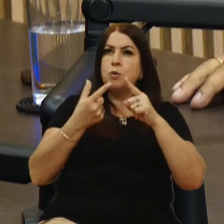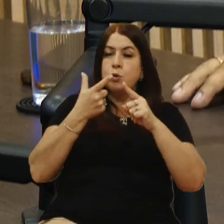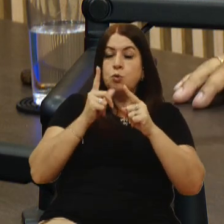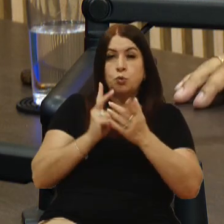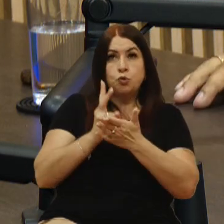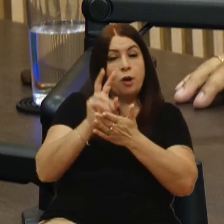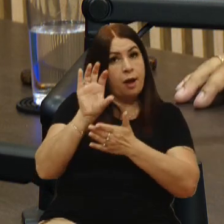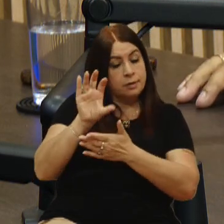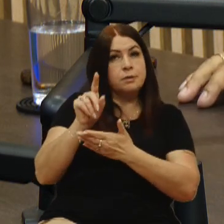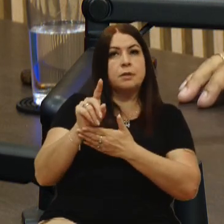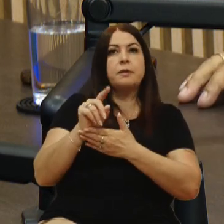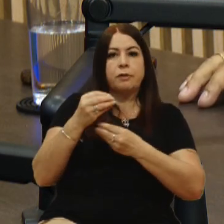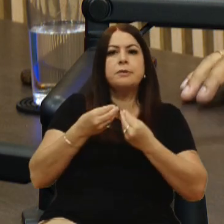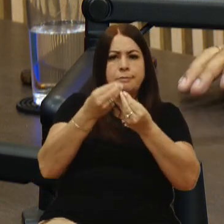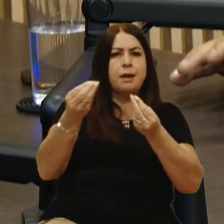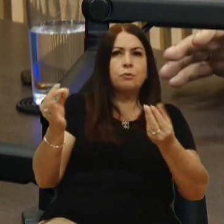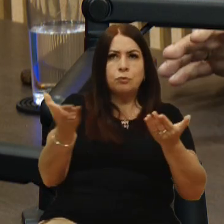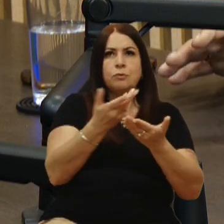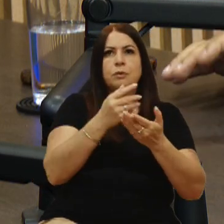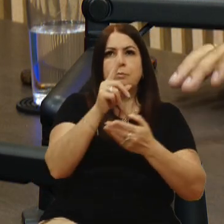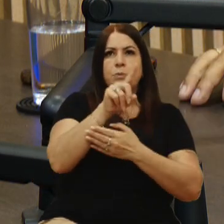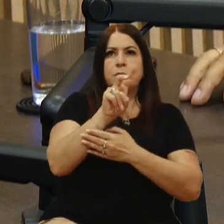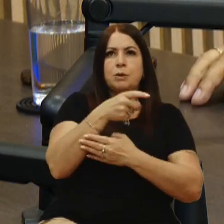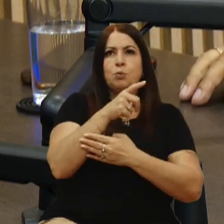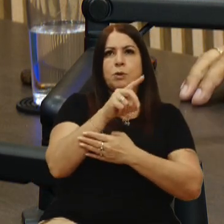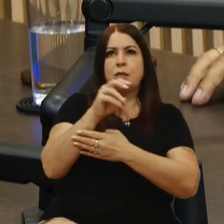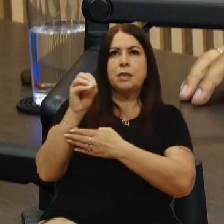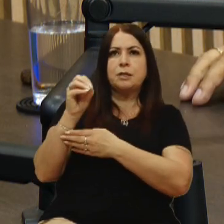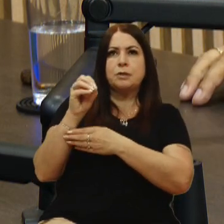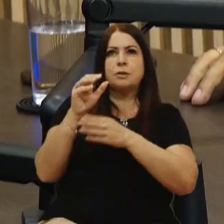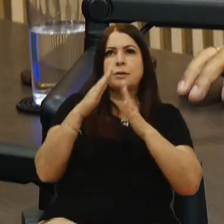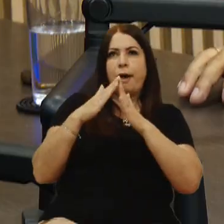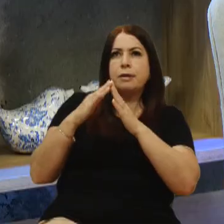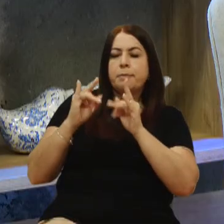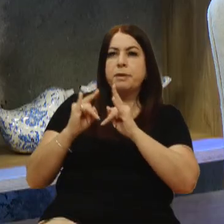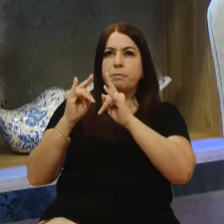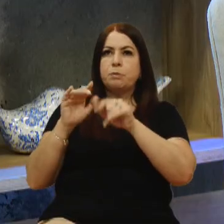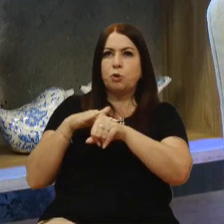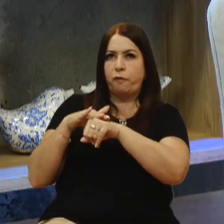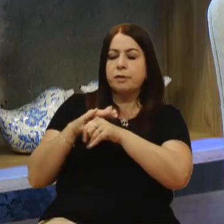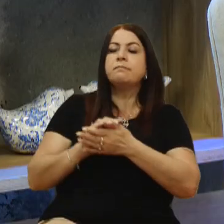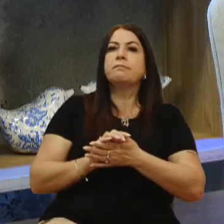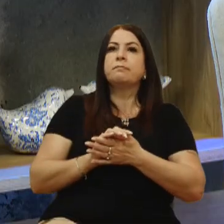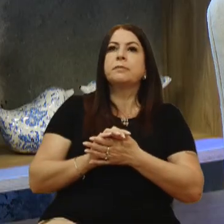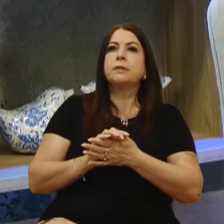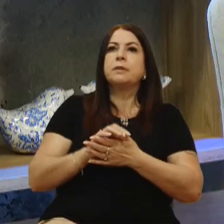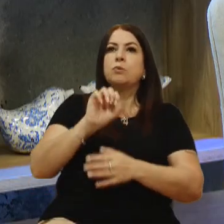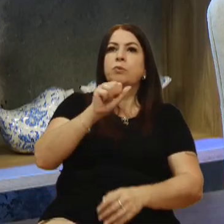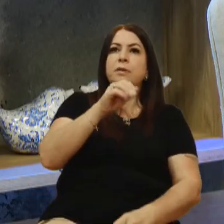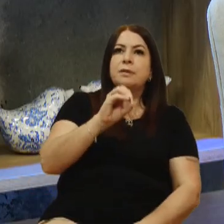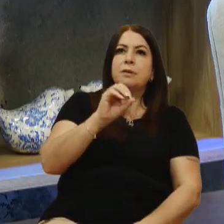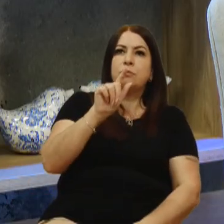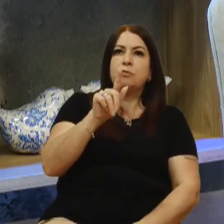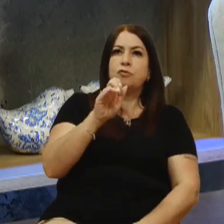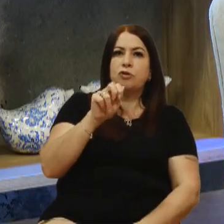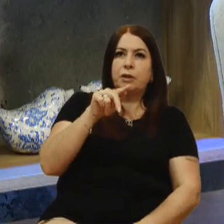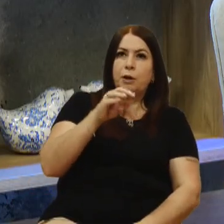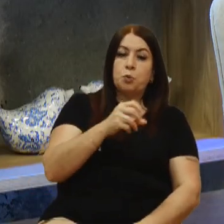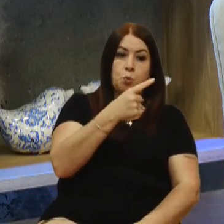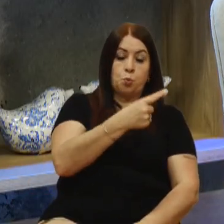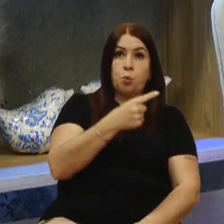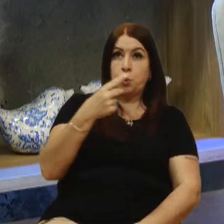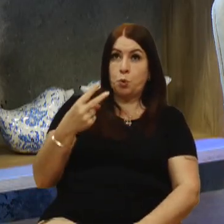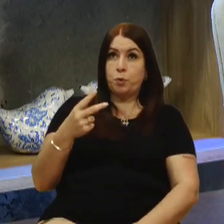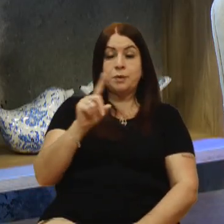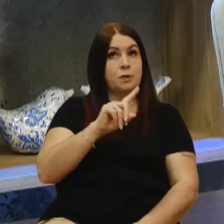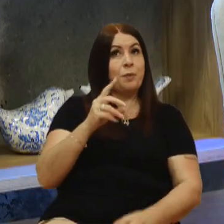continuarem andando assim, vai ser entregue os 1.500 moradias que a gente conversava. O São Genaro 1 e 2, né, e não